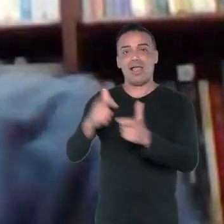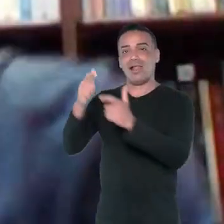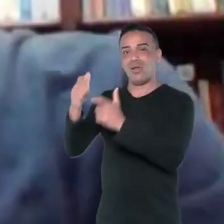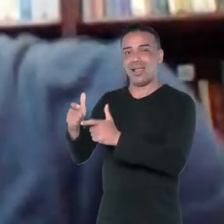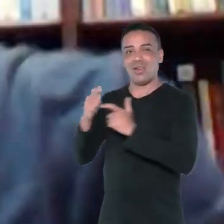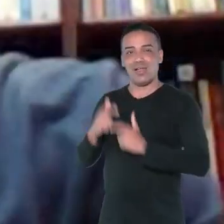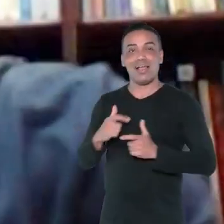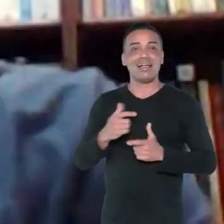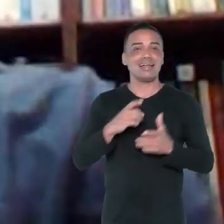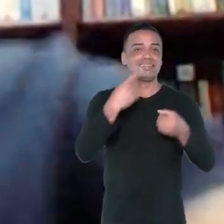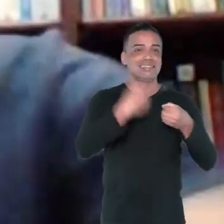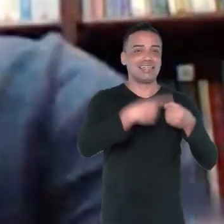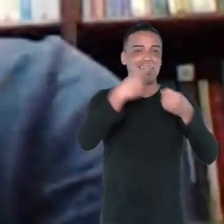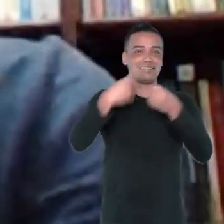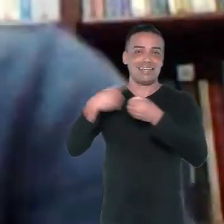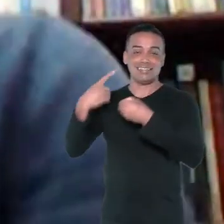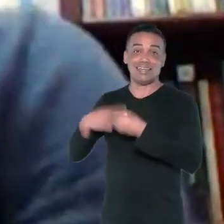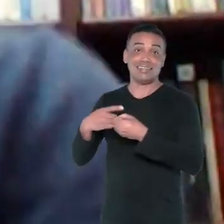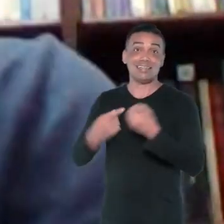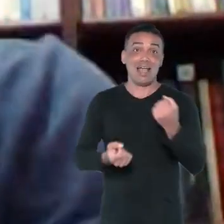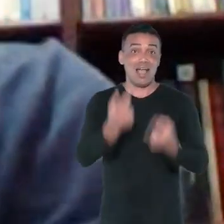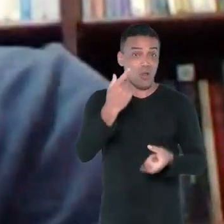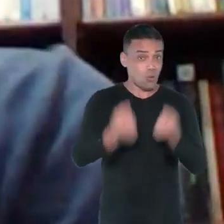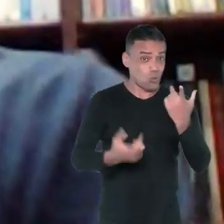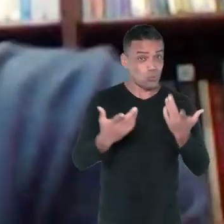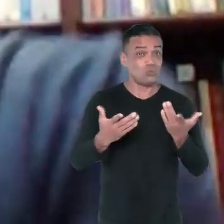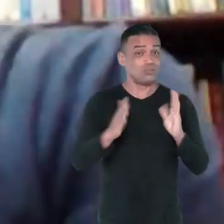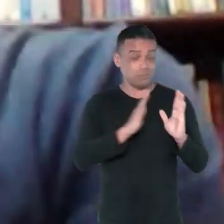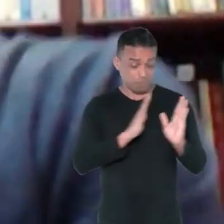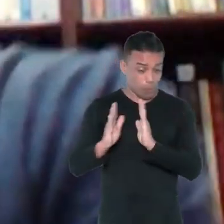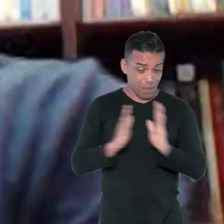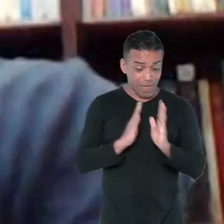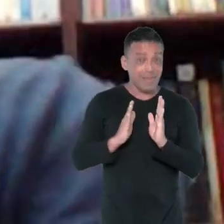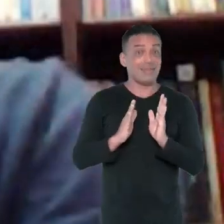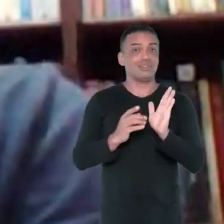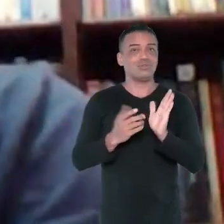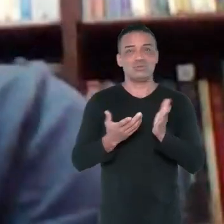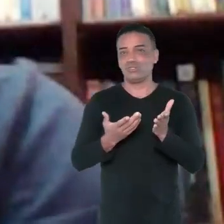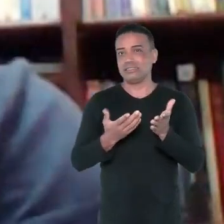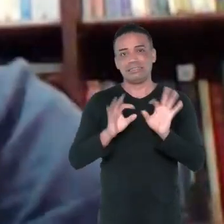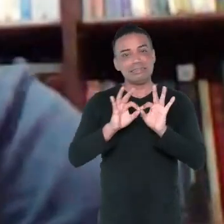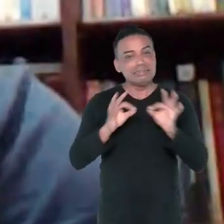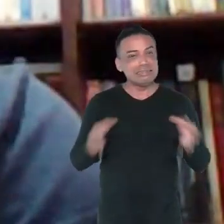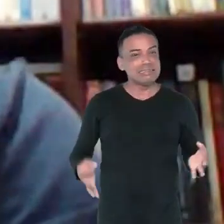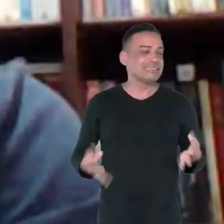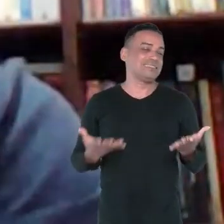cidades. Inclusive, alguns episódiozinhos, assim, inocentes,